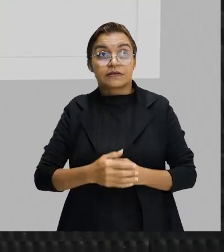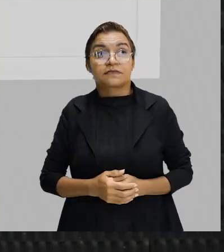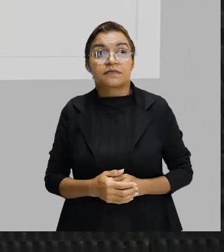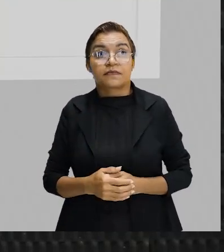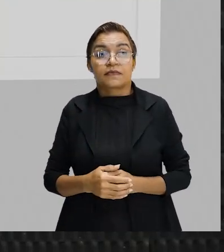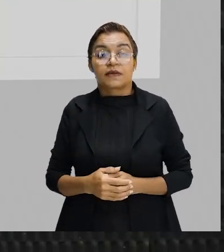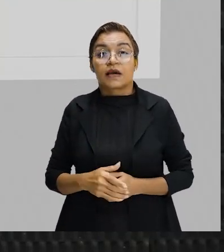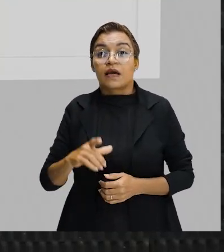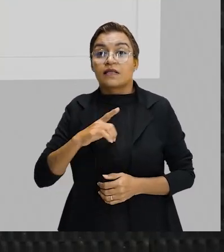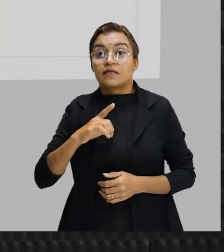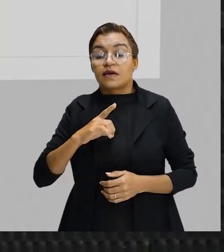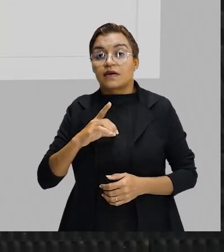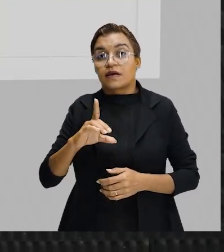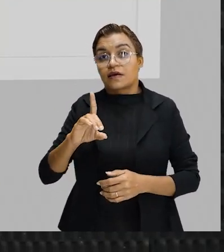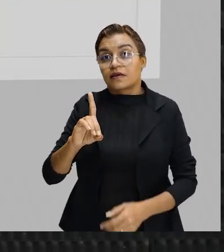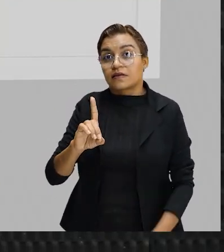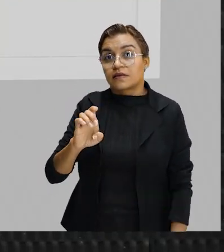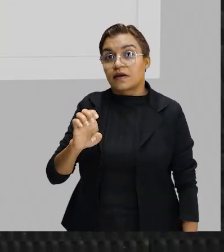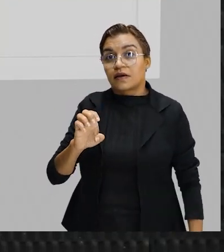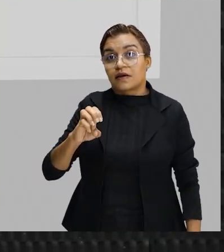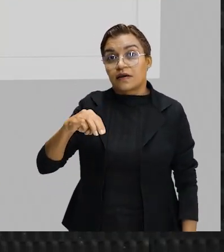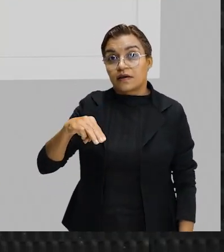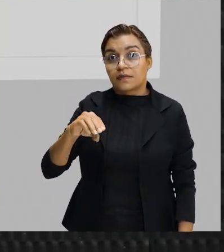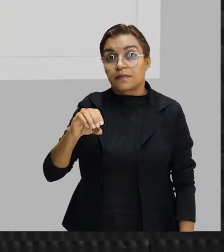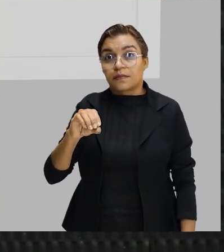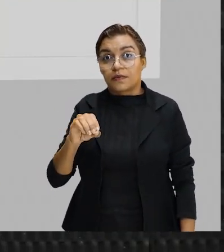famosa democracia,